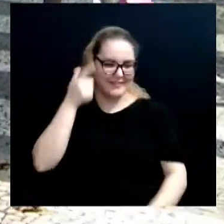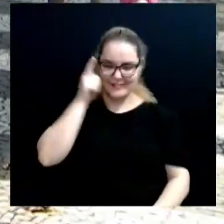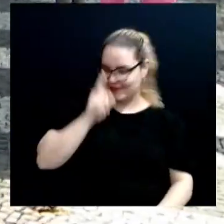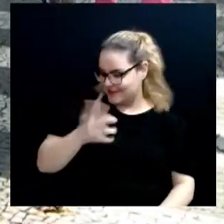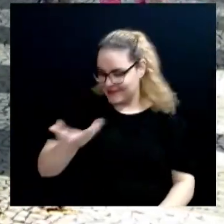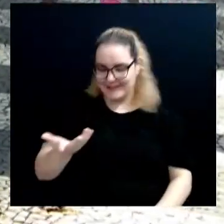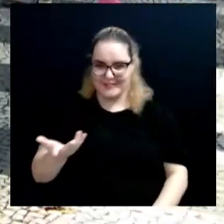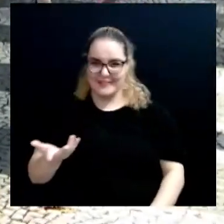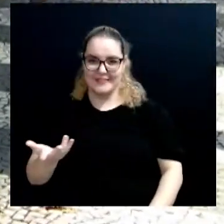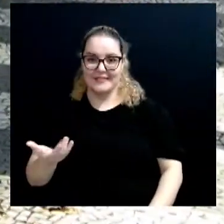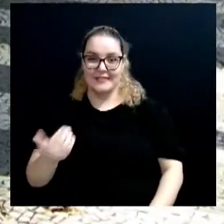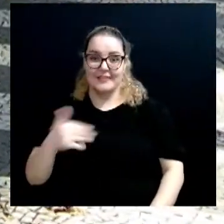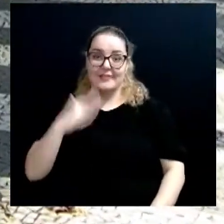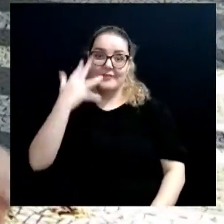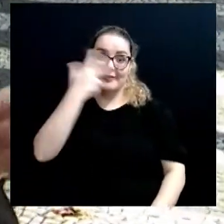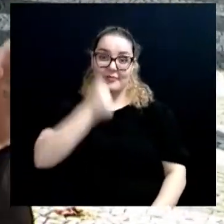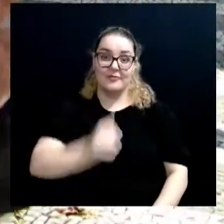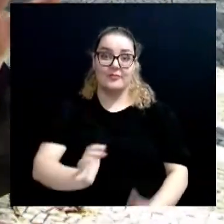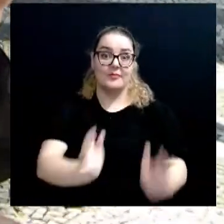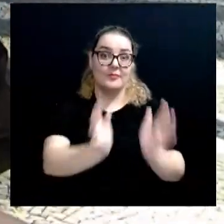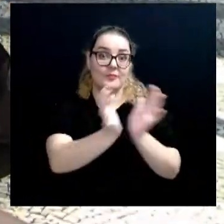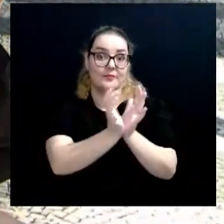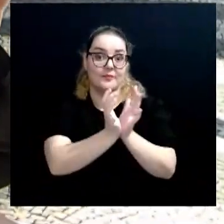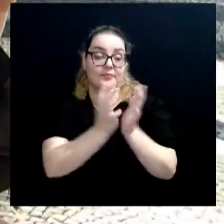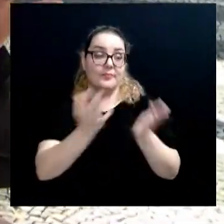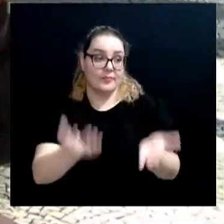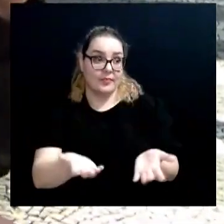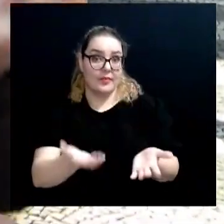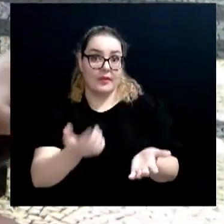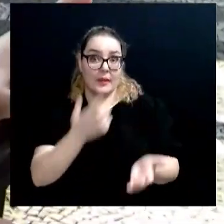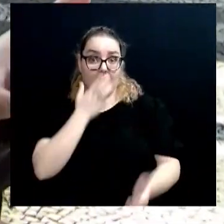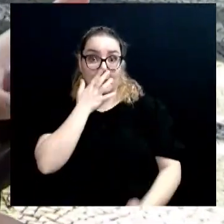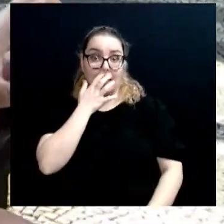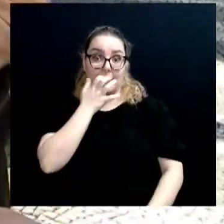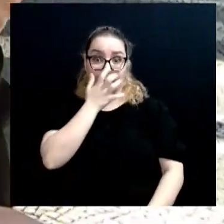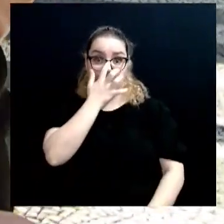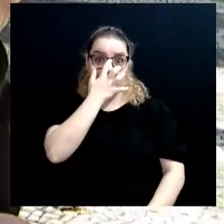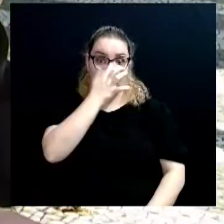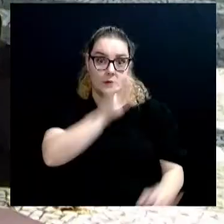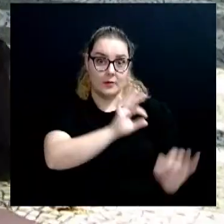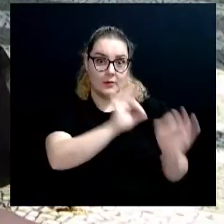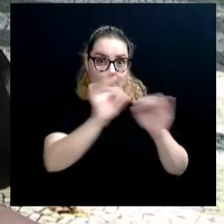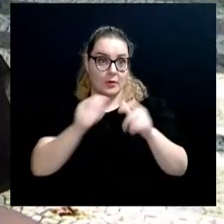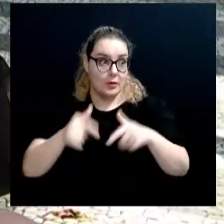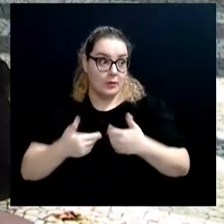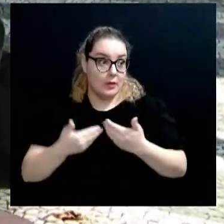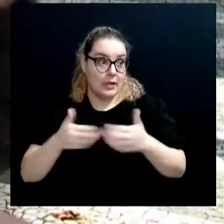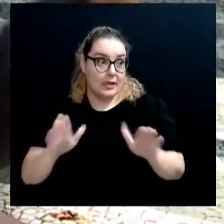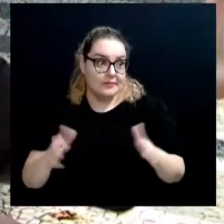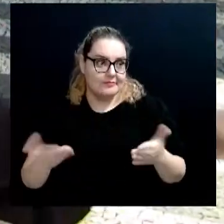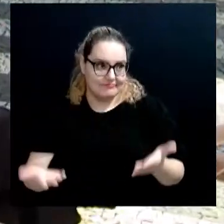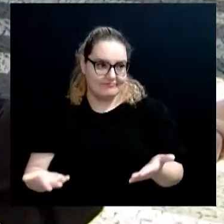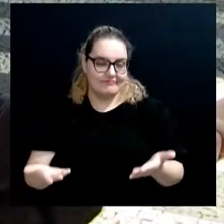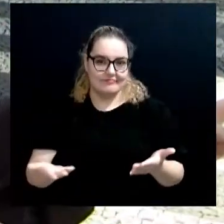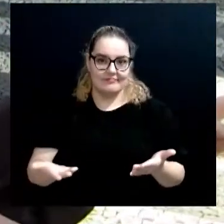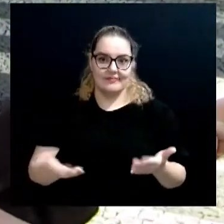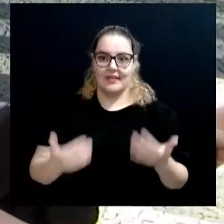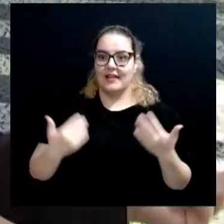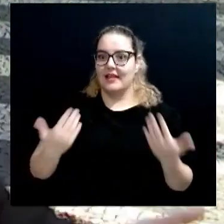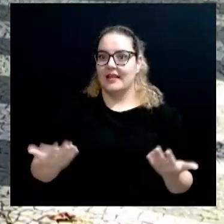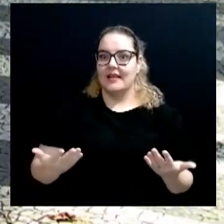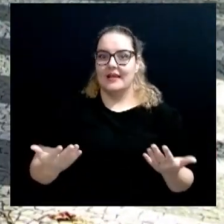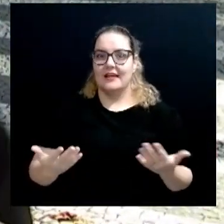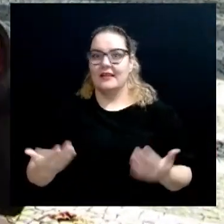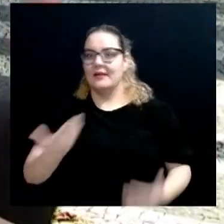mais bonito da Copa é que eu venho assistindo em lugares abertos. Então você acaba pegando amizade com quem